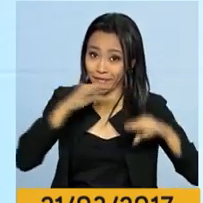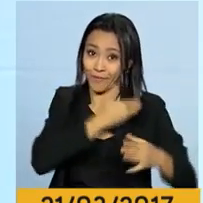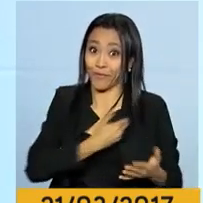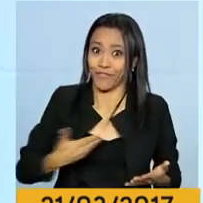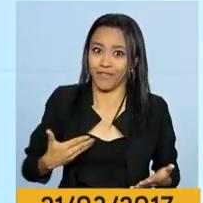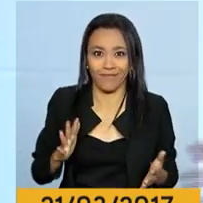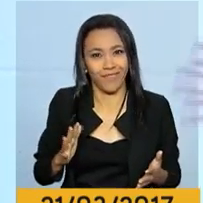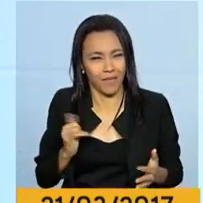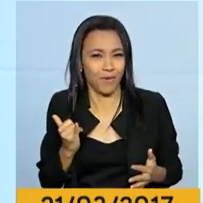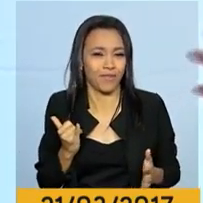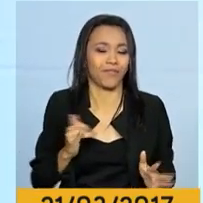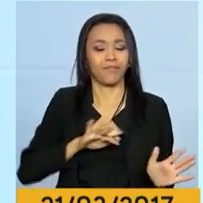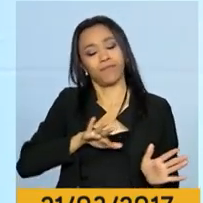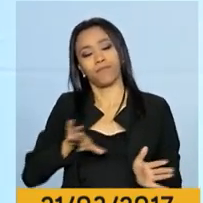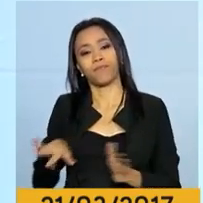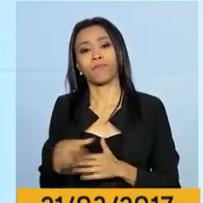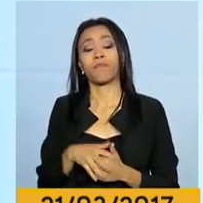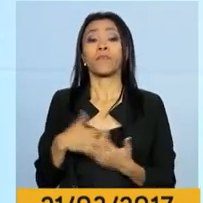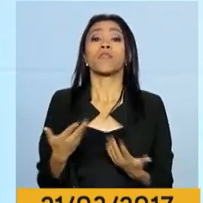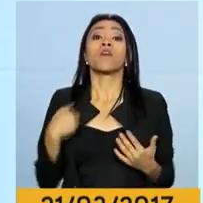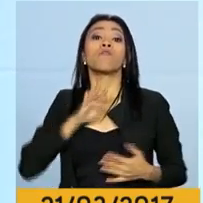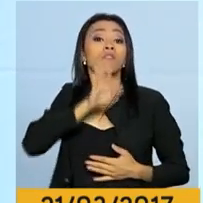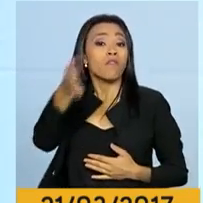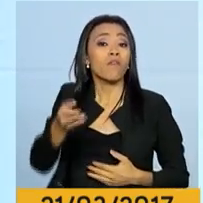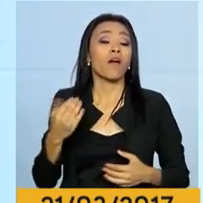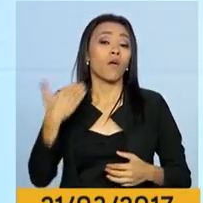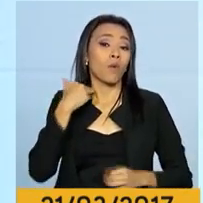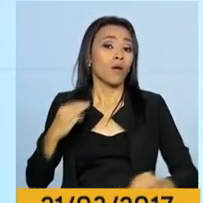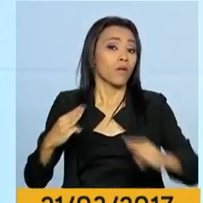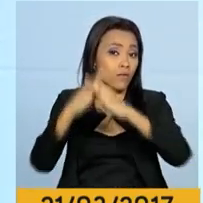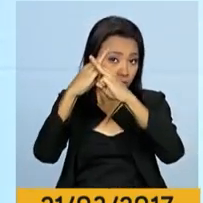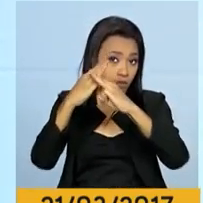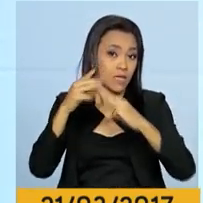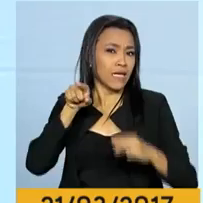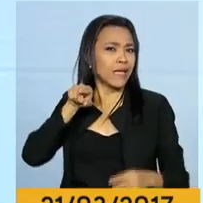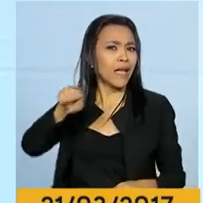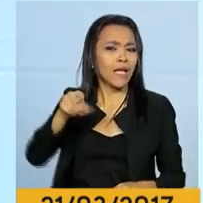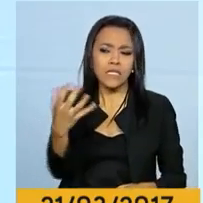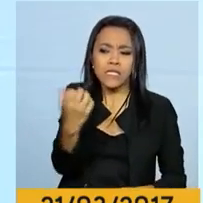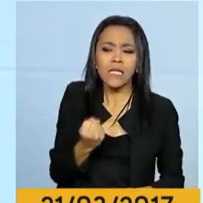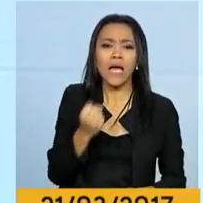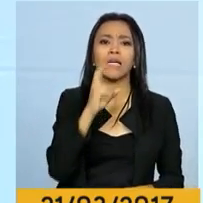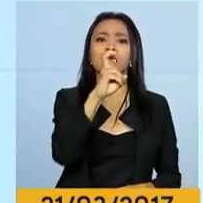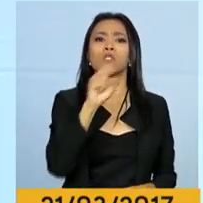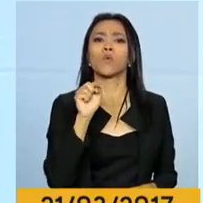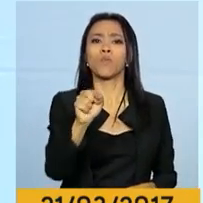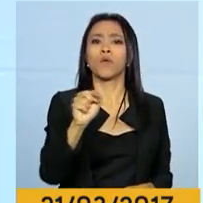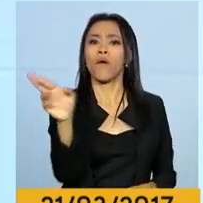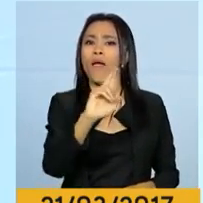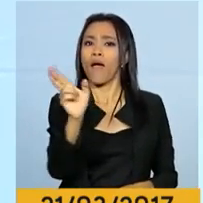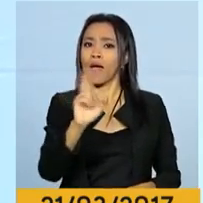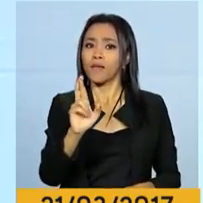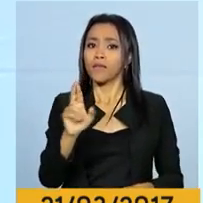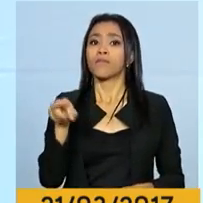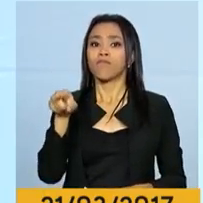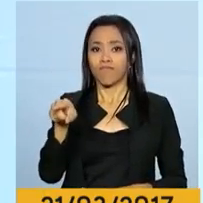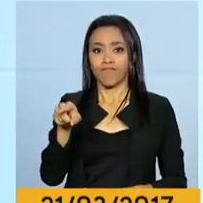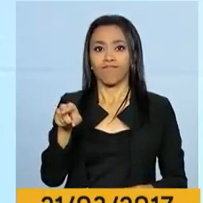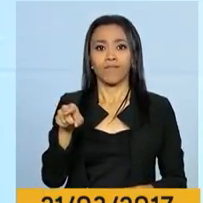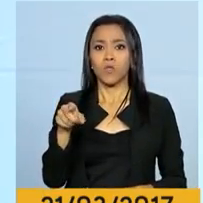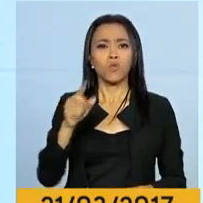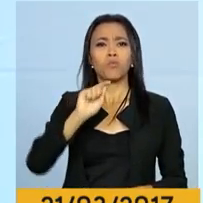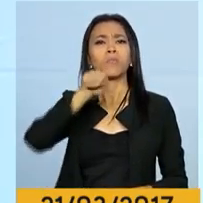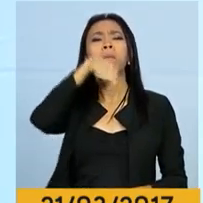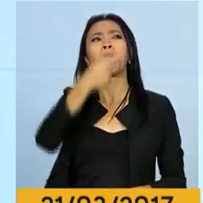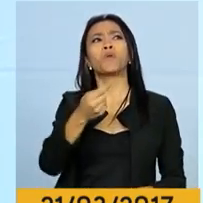isso aos senhores, né? O sujeito vai à Caixa Econômica Federal e lá saca R$ 5.000 a fundo perdido, não precisa